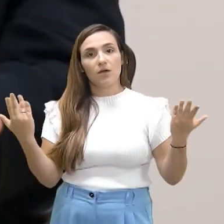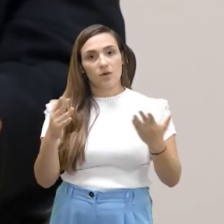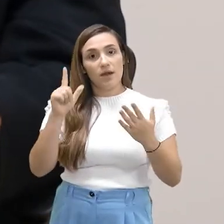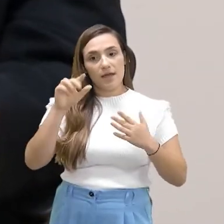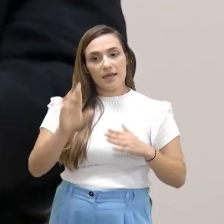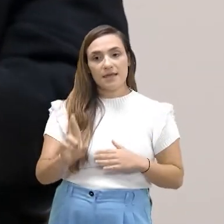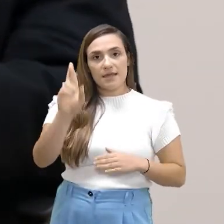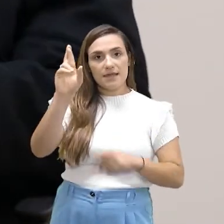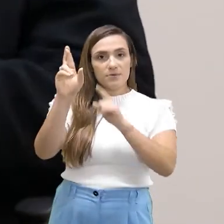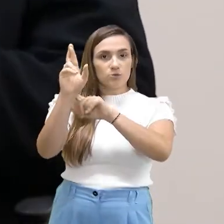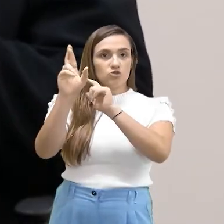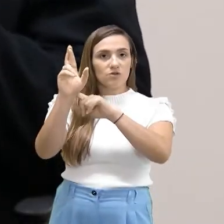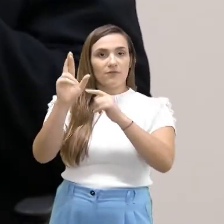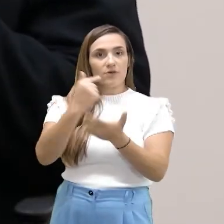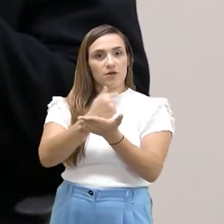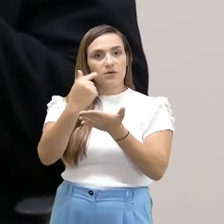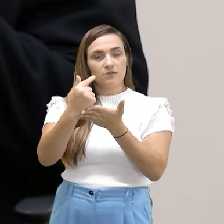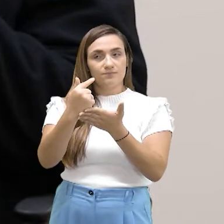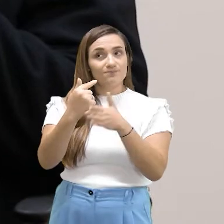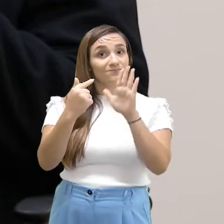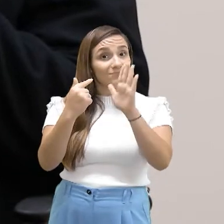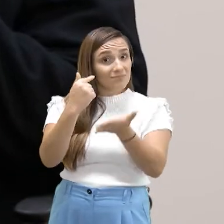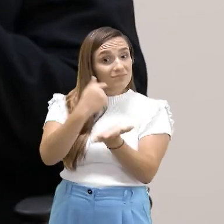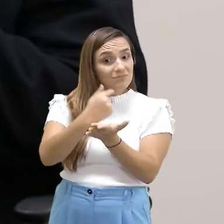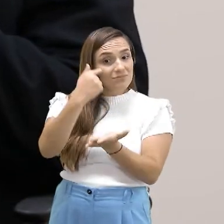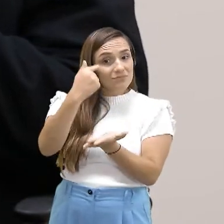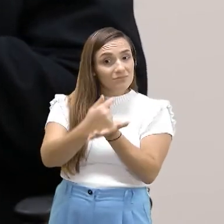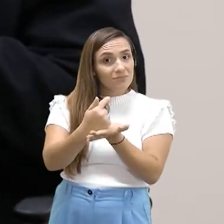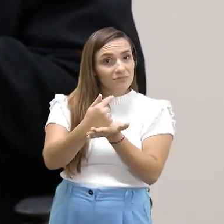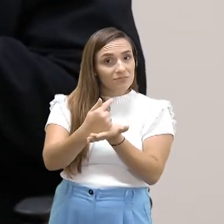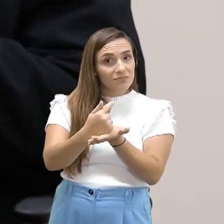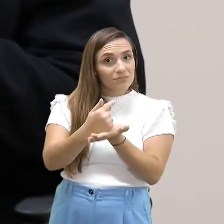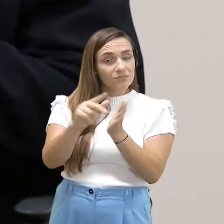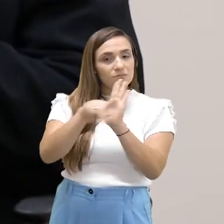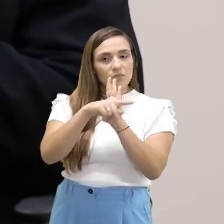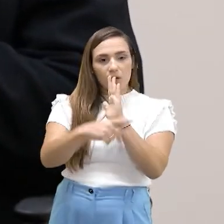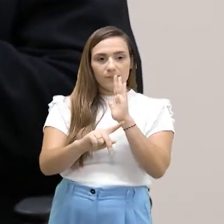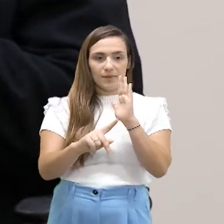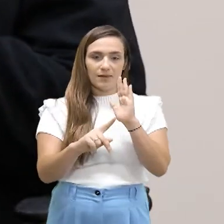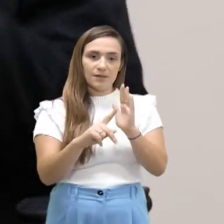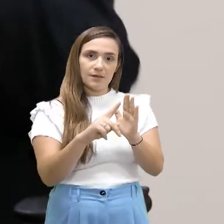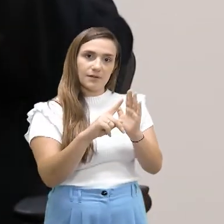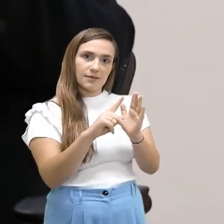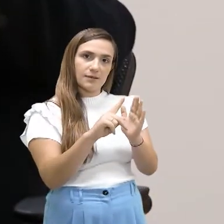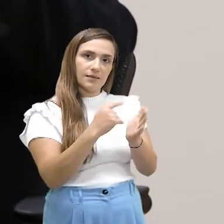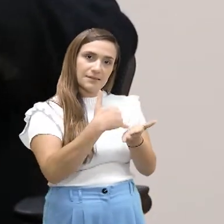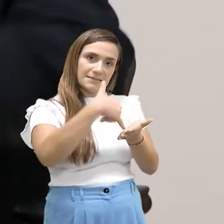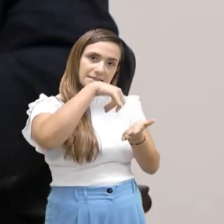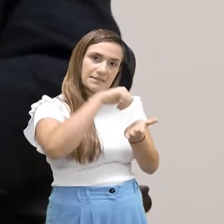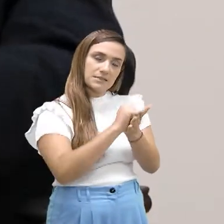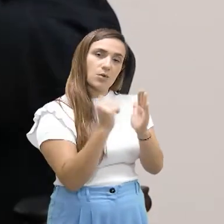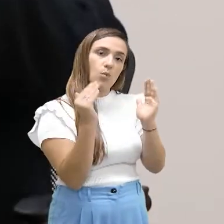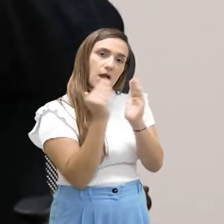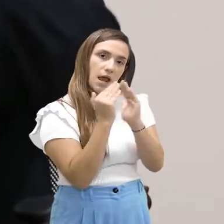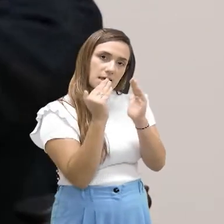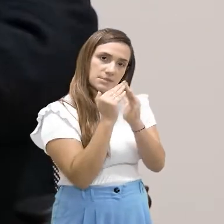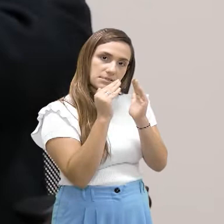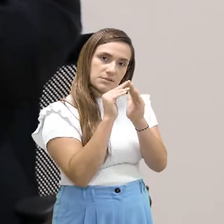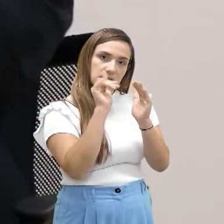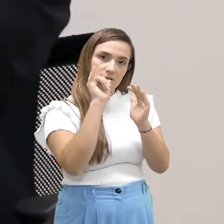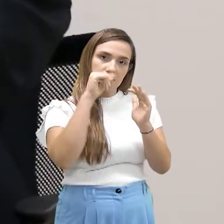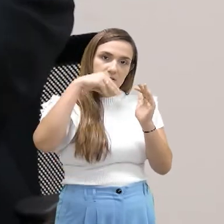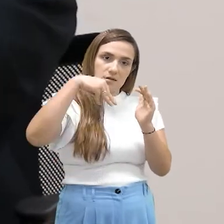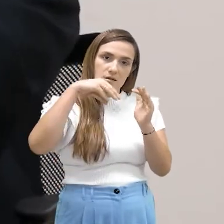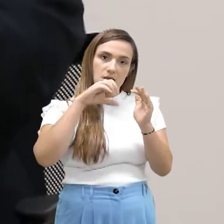o cartório, né? Tratando-se de cartório de registro de imóveis ou o serviço de registro